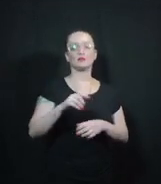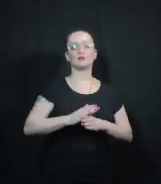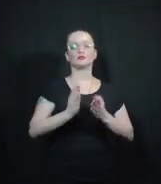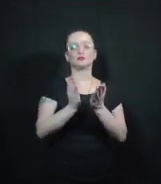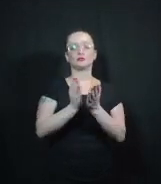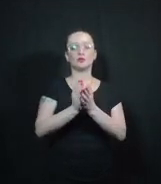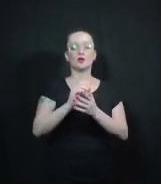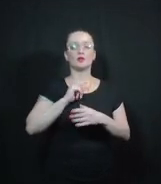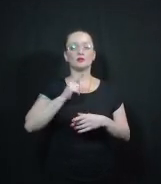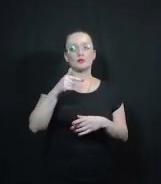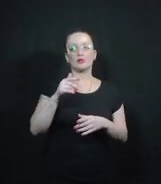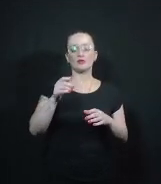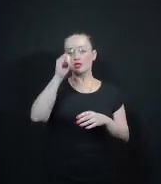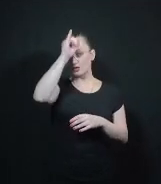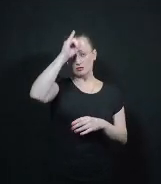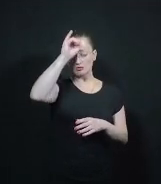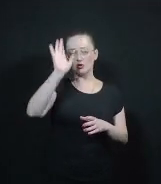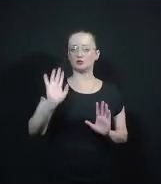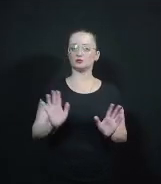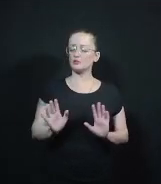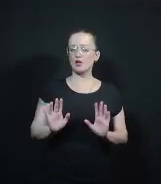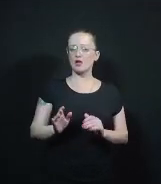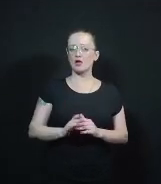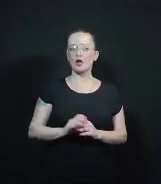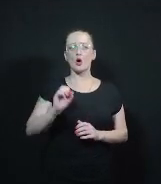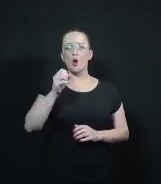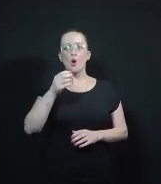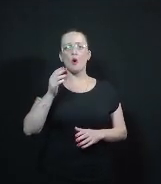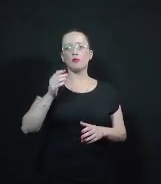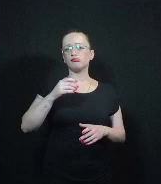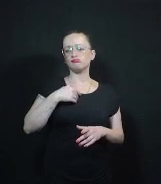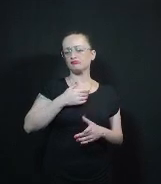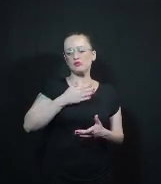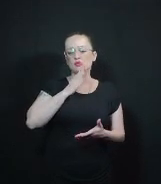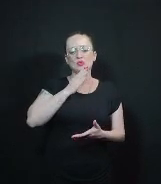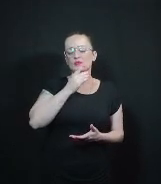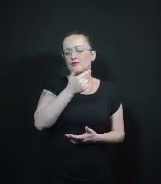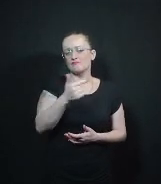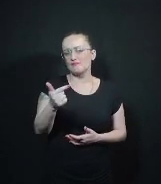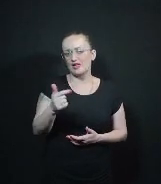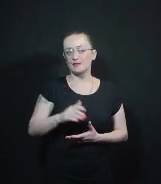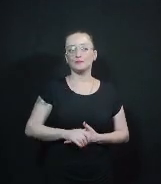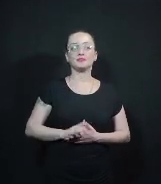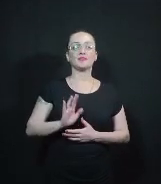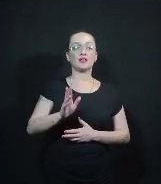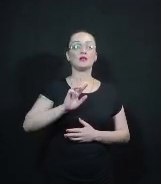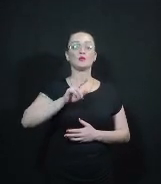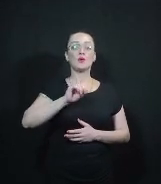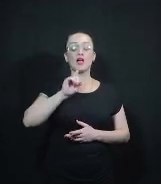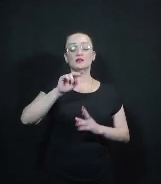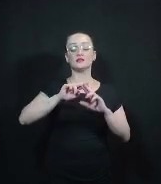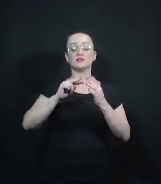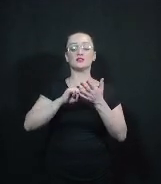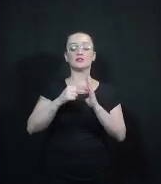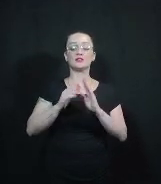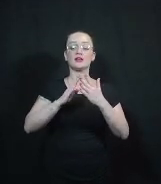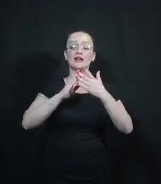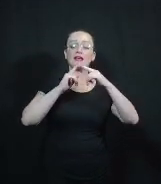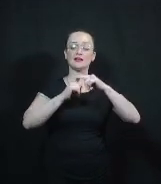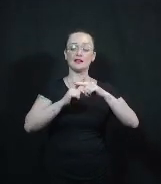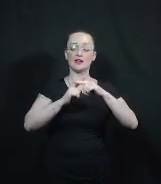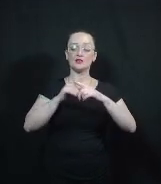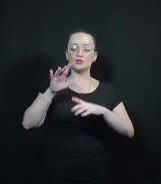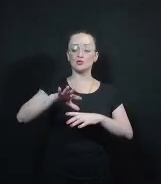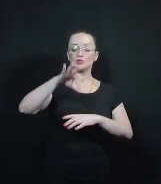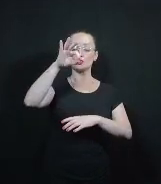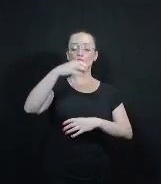como se eles fossem idiotas, né? Ou ignorantes de uma maneira bacana, e não como se a igreja tivesse sido